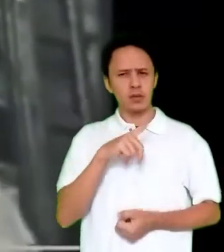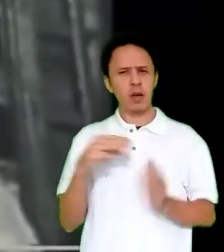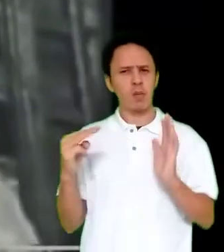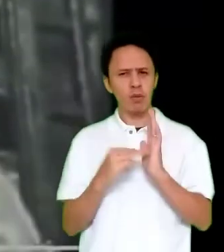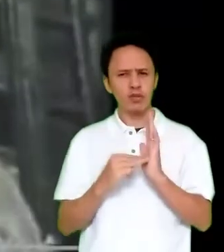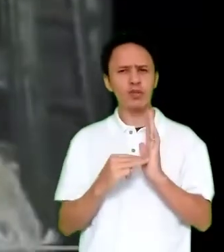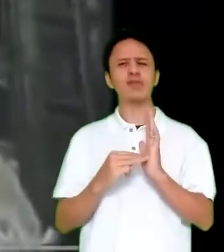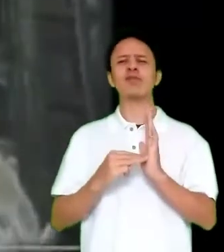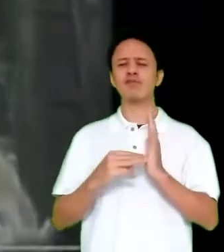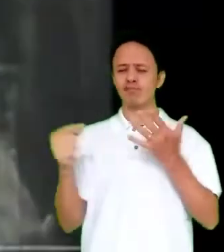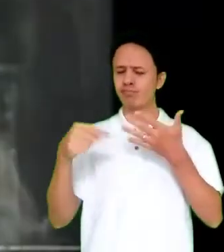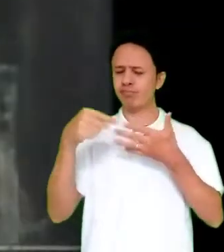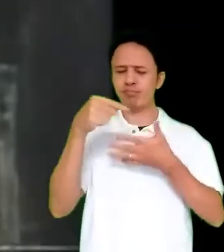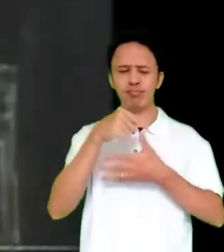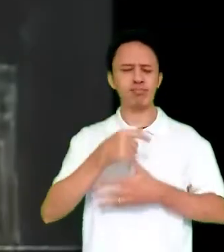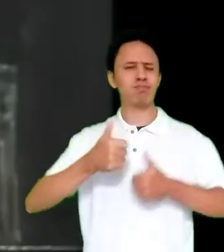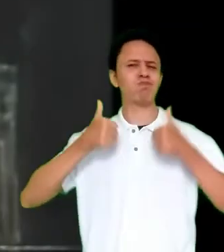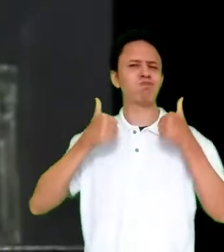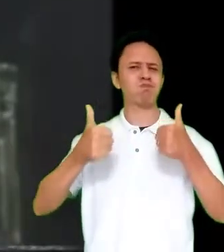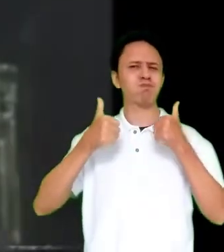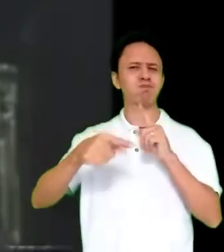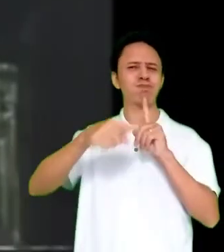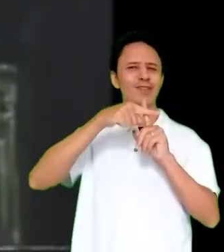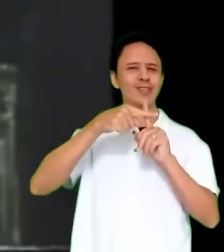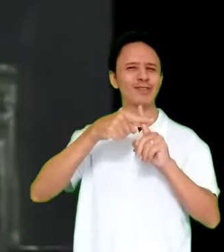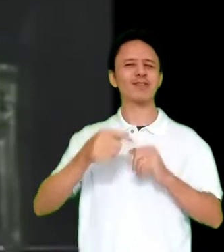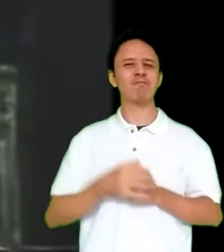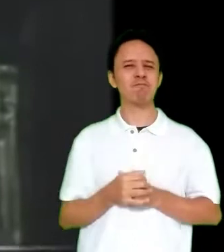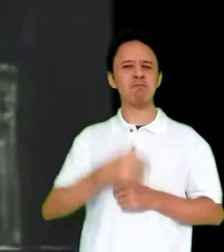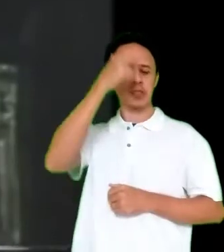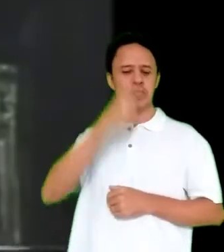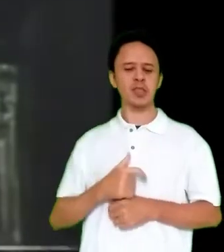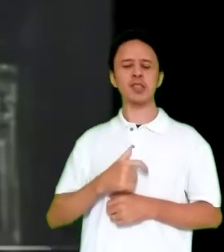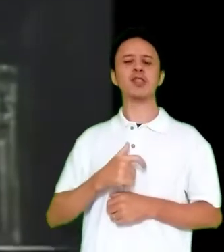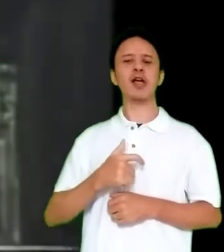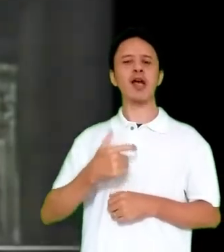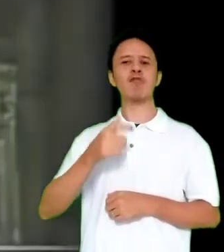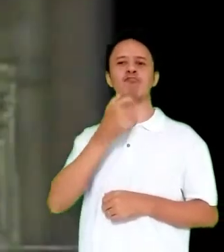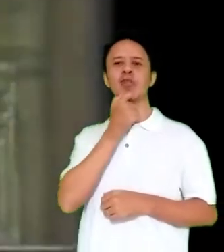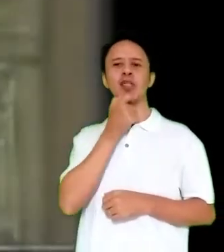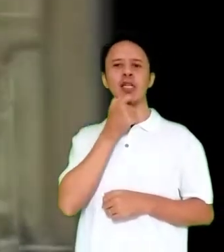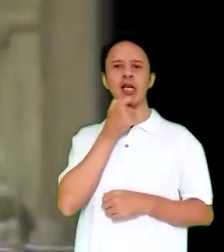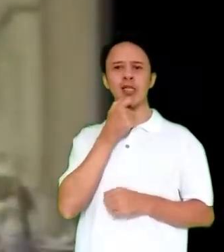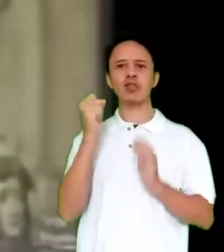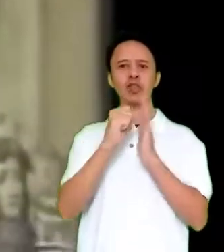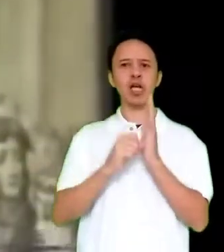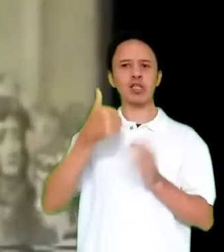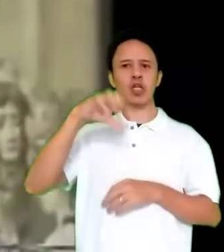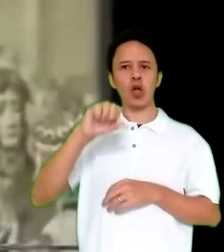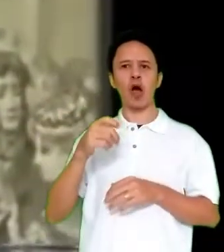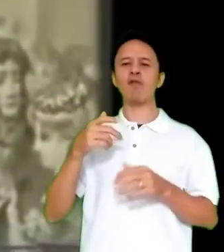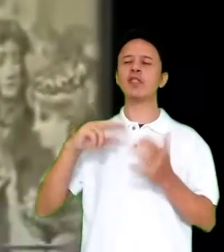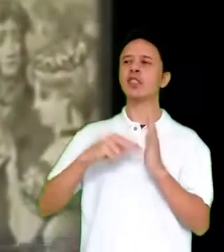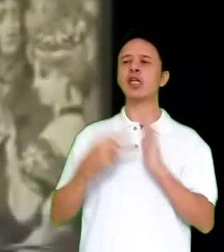Parecia haver motivos suficientes para grande otimismo. Ser um inglês no início do século XIX significava